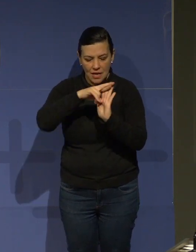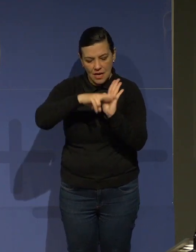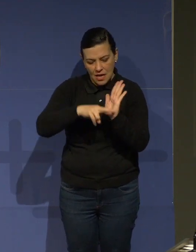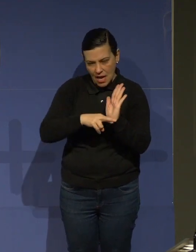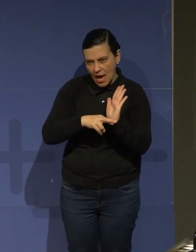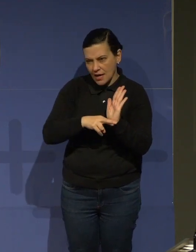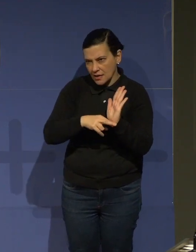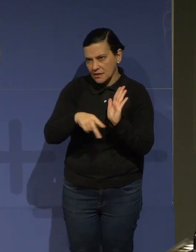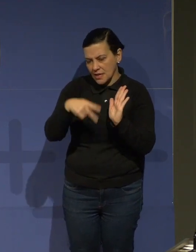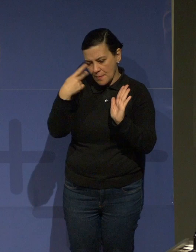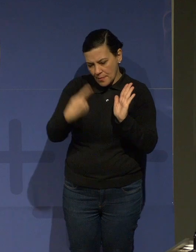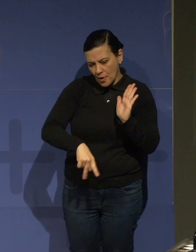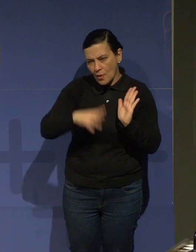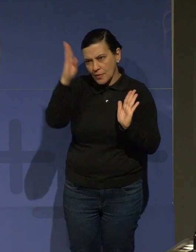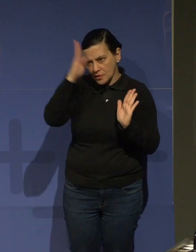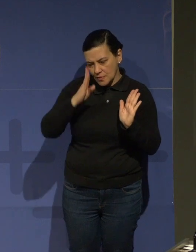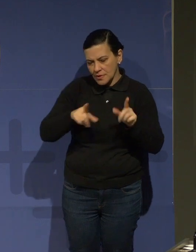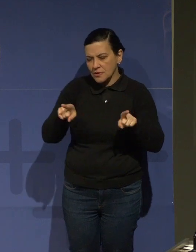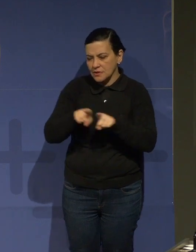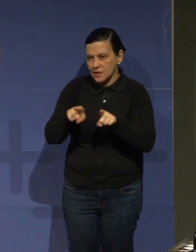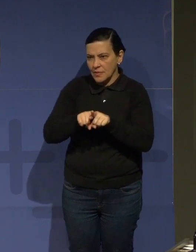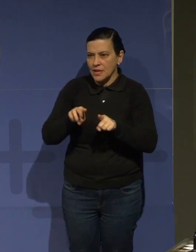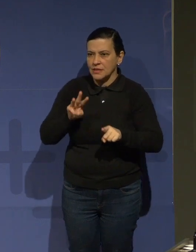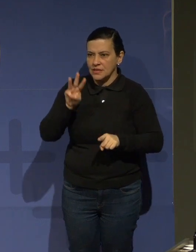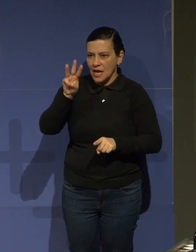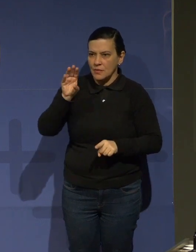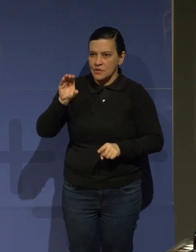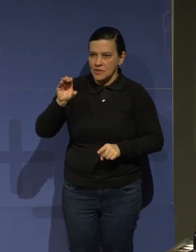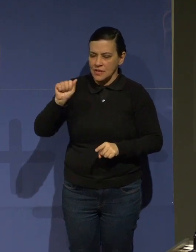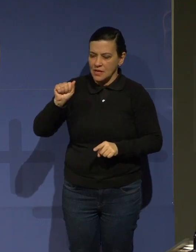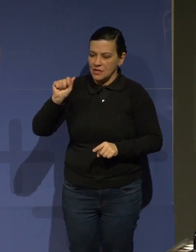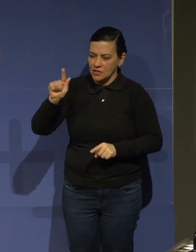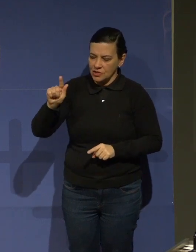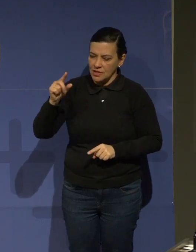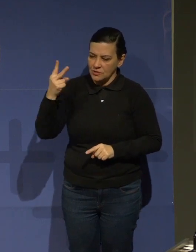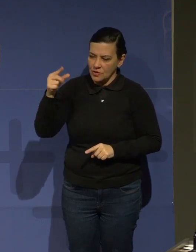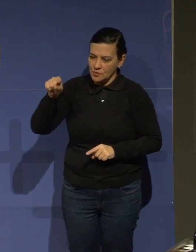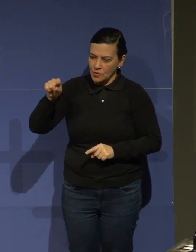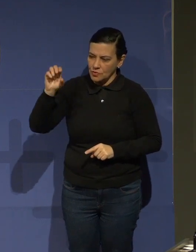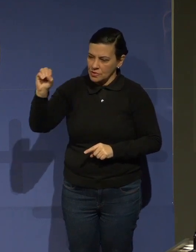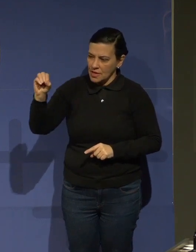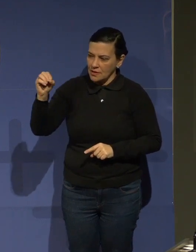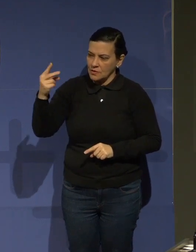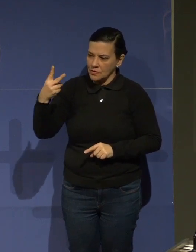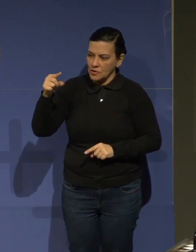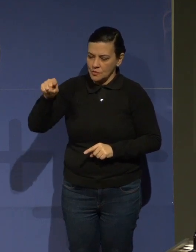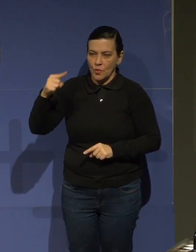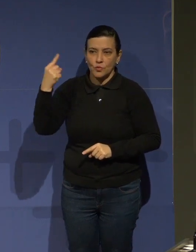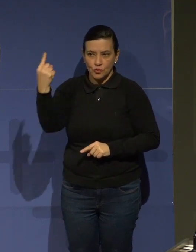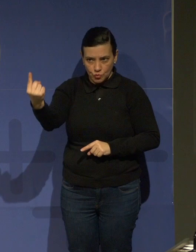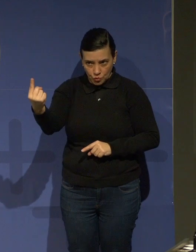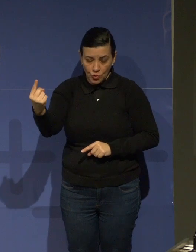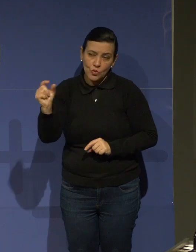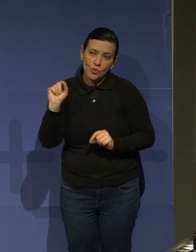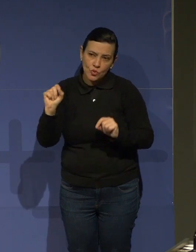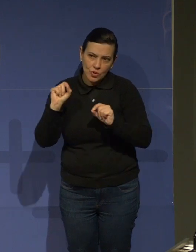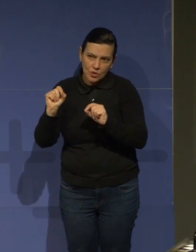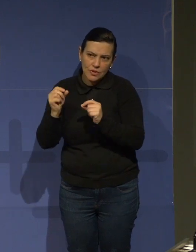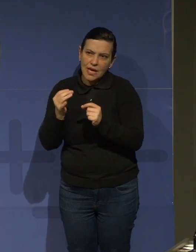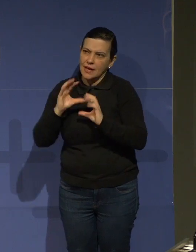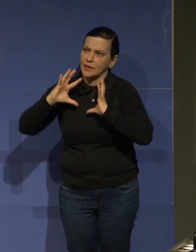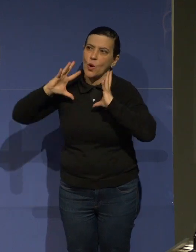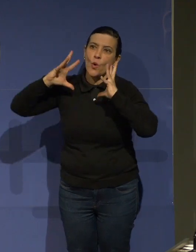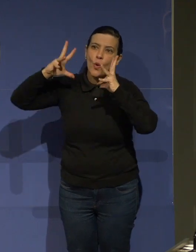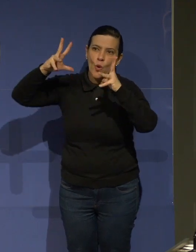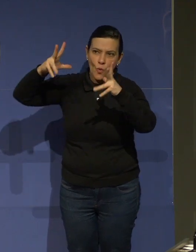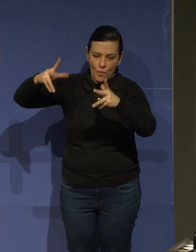governo brasileiro, e a gente também tem o WCAG 2.0 ou 2.1, que é uma coisa um pouco mais global,